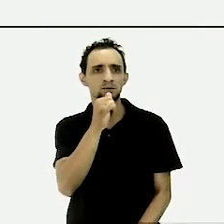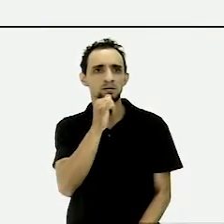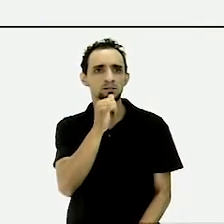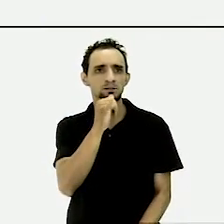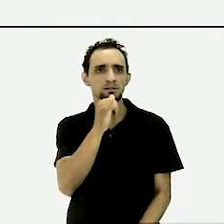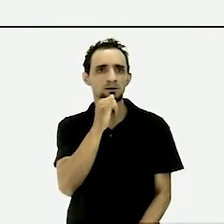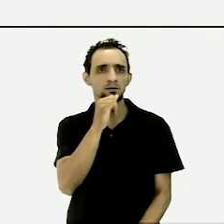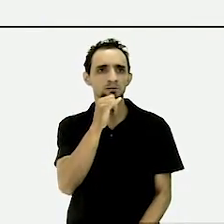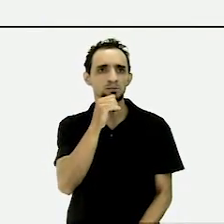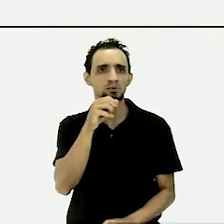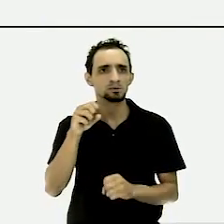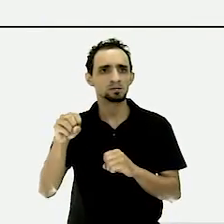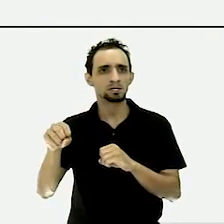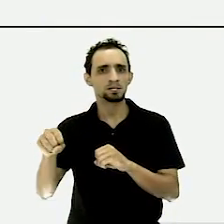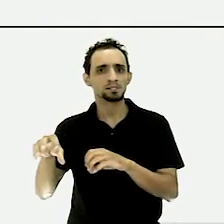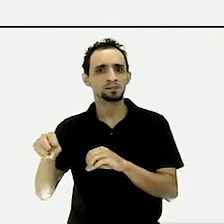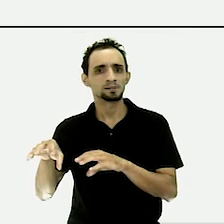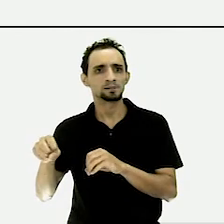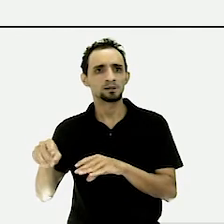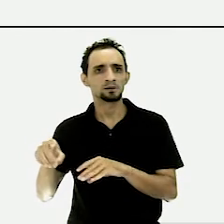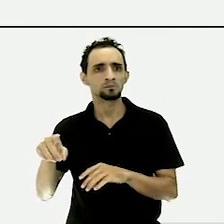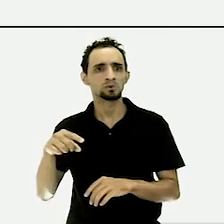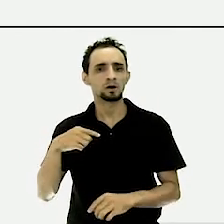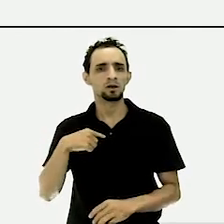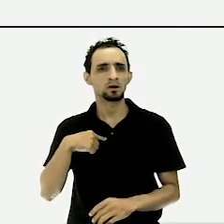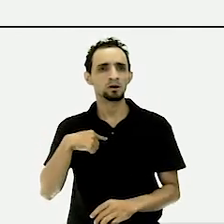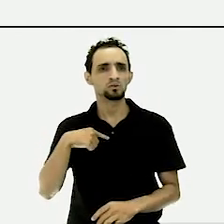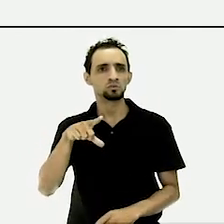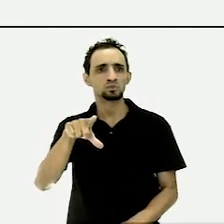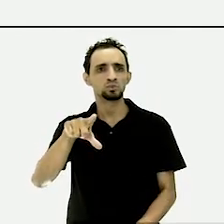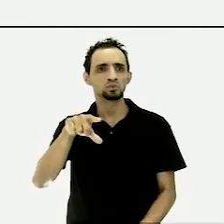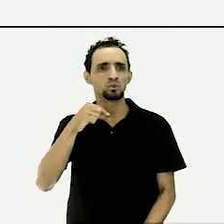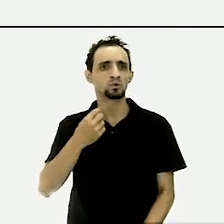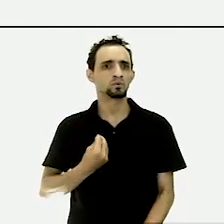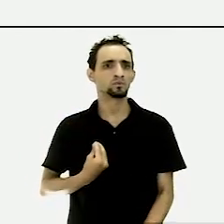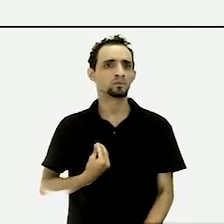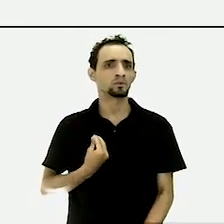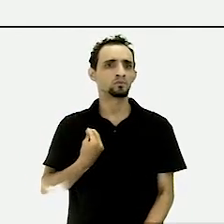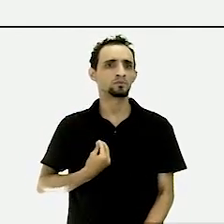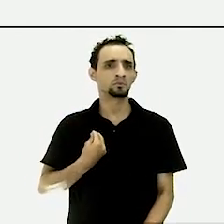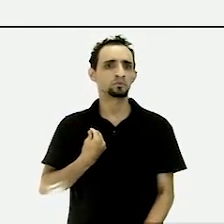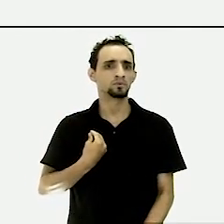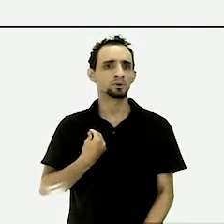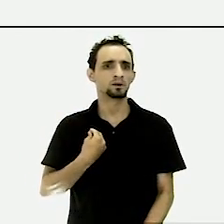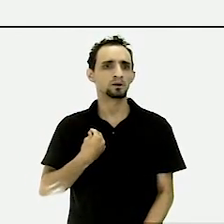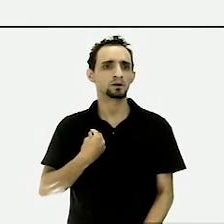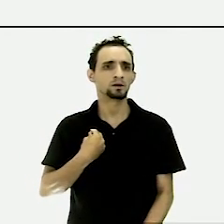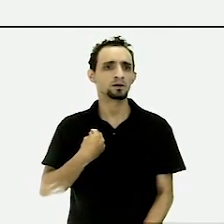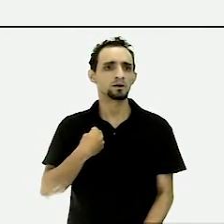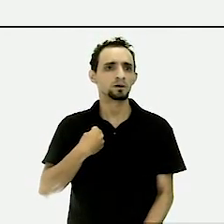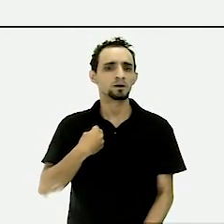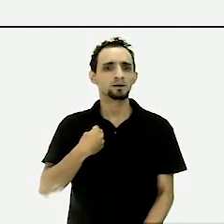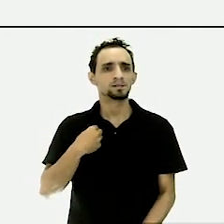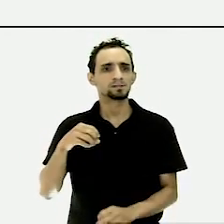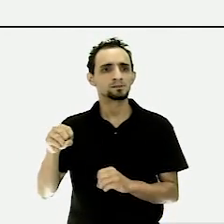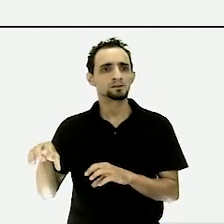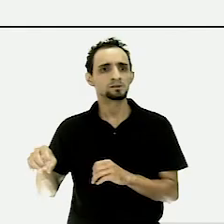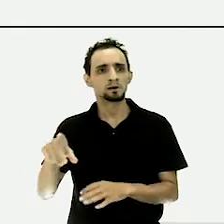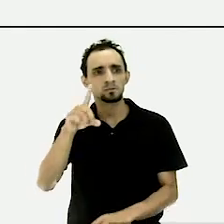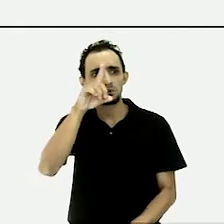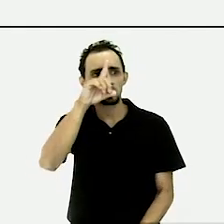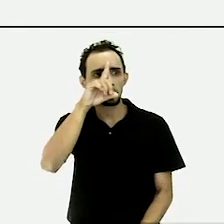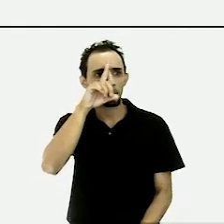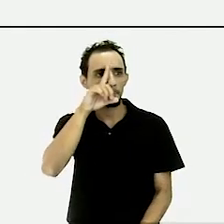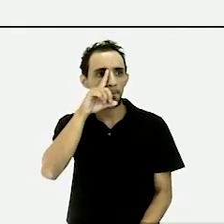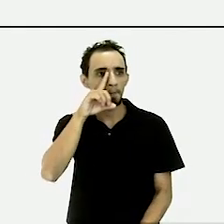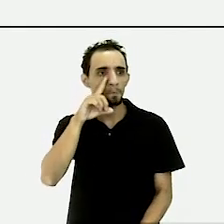essa escuta qualificada, independente do que ela apresenta, então ela tem esse atendimento todos os dias. Tá bom? Vamos